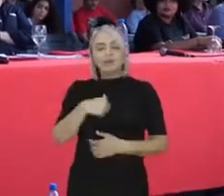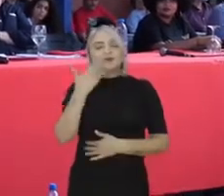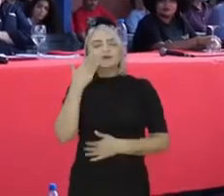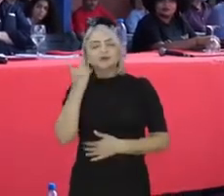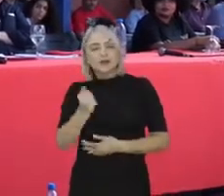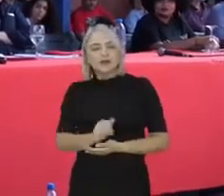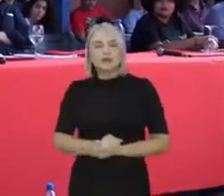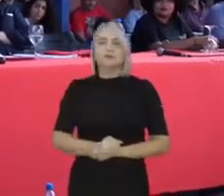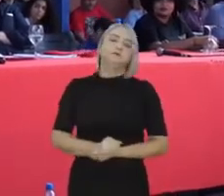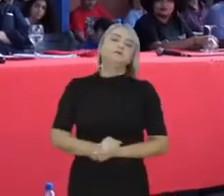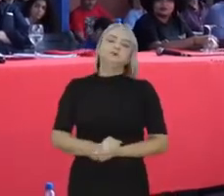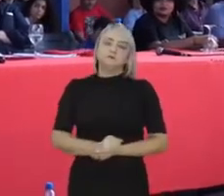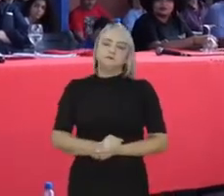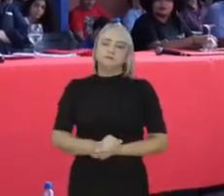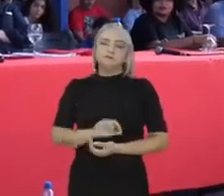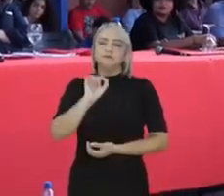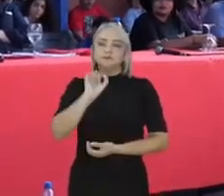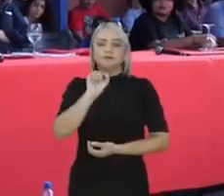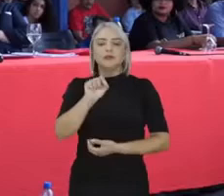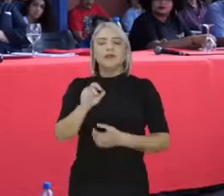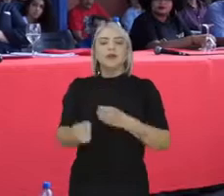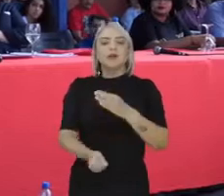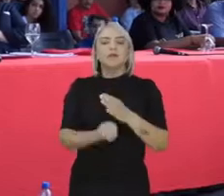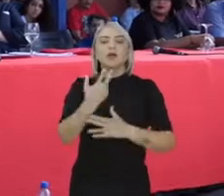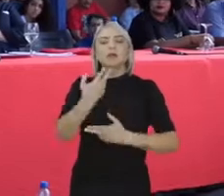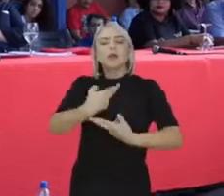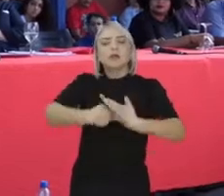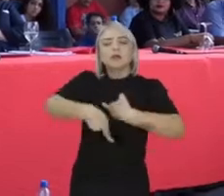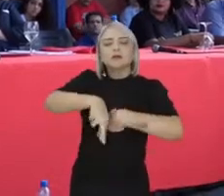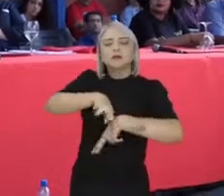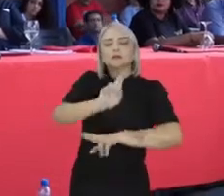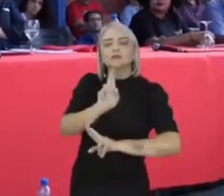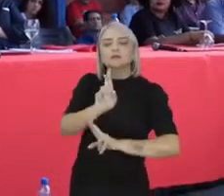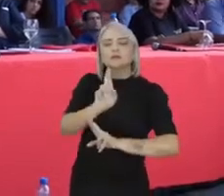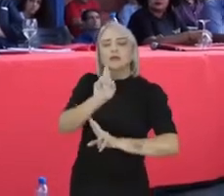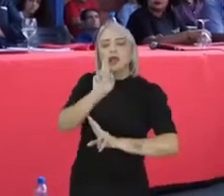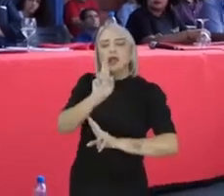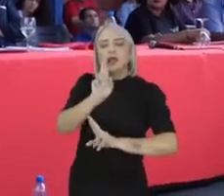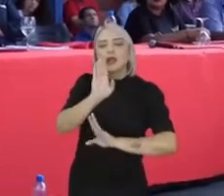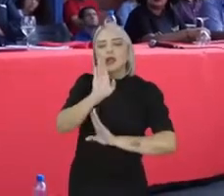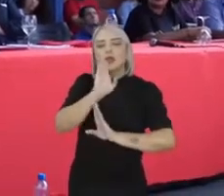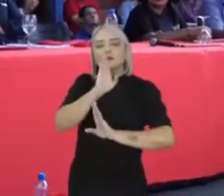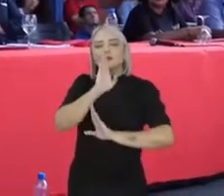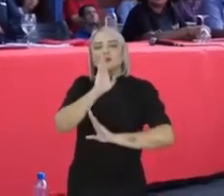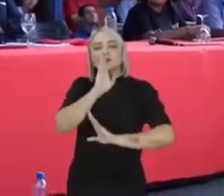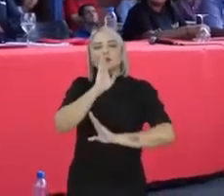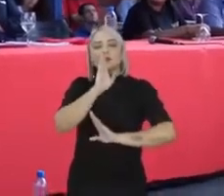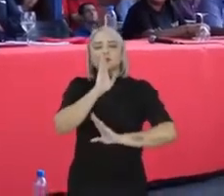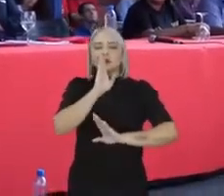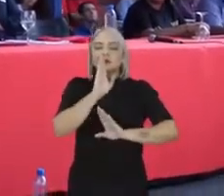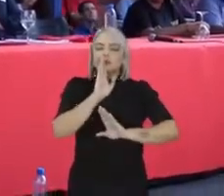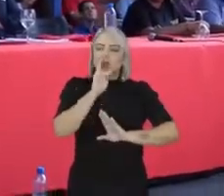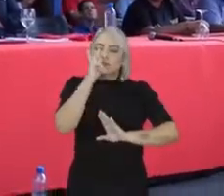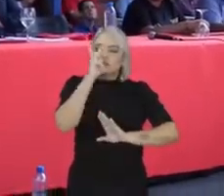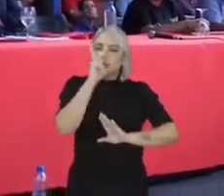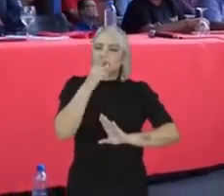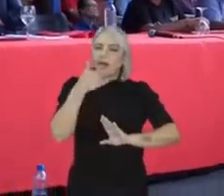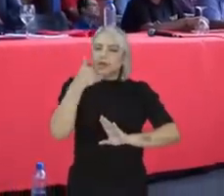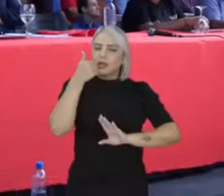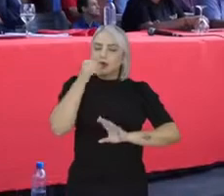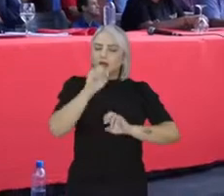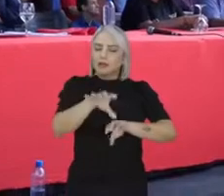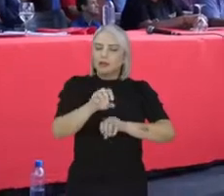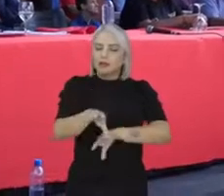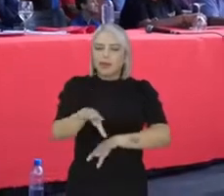que está acontecendo uma revolução silenciosa no Brasil pela educação, quando eu ouço o depoimento da